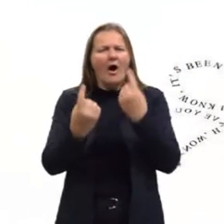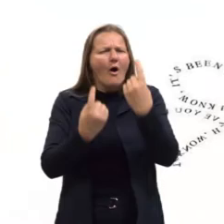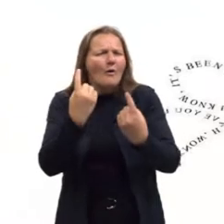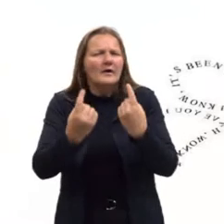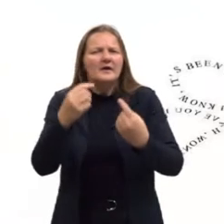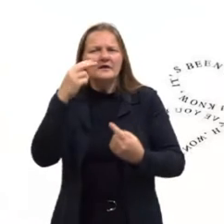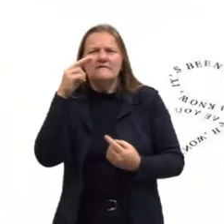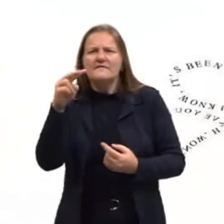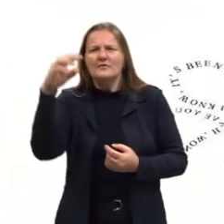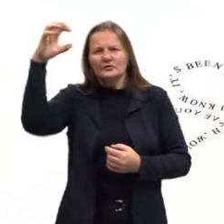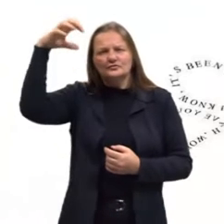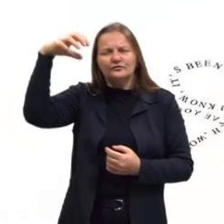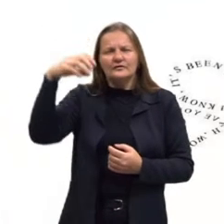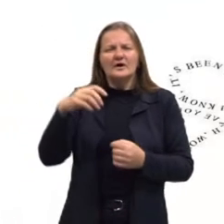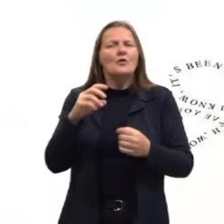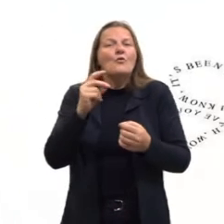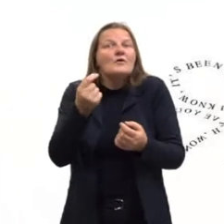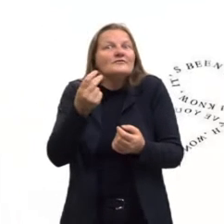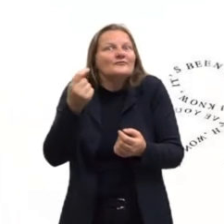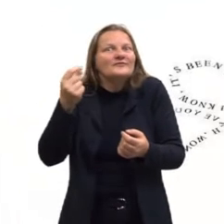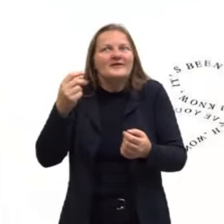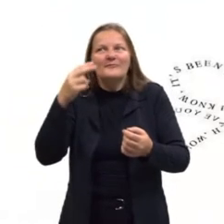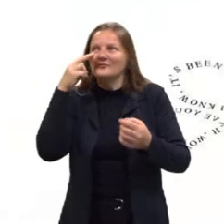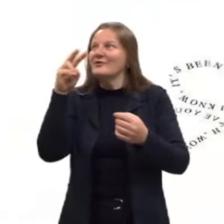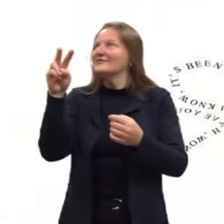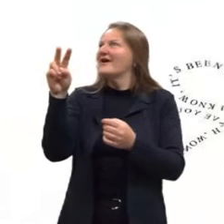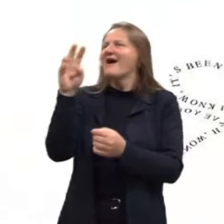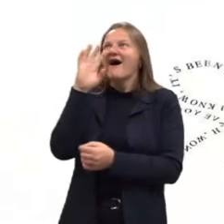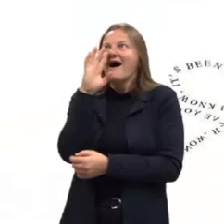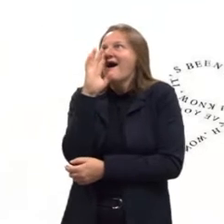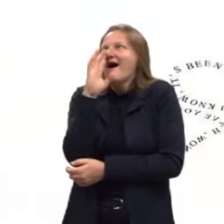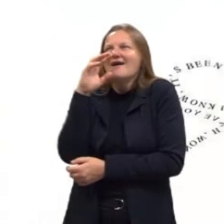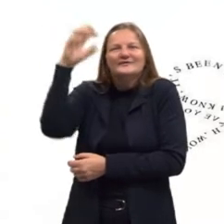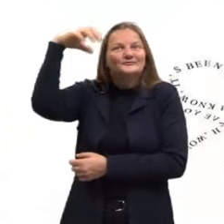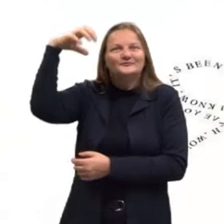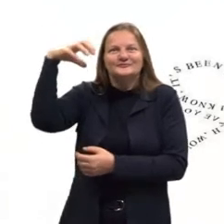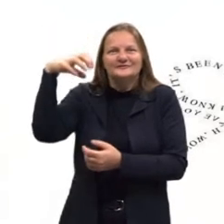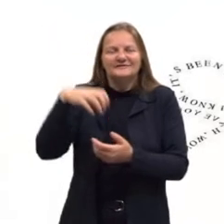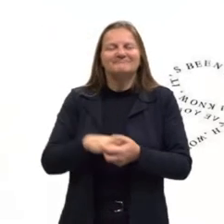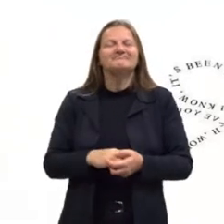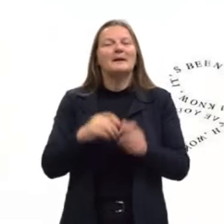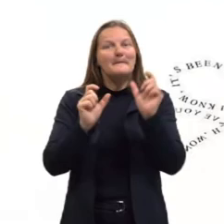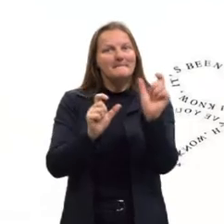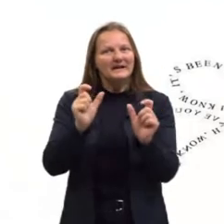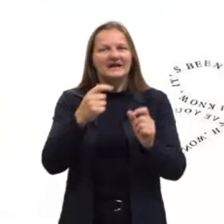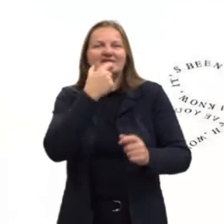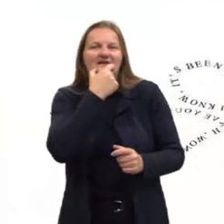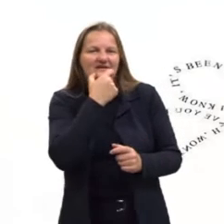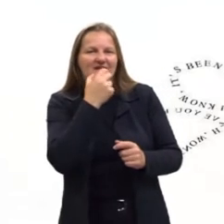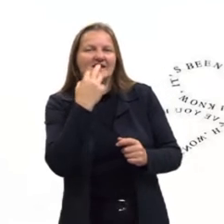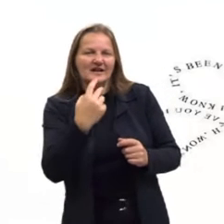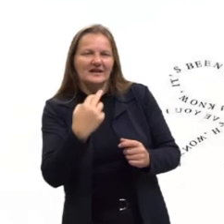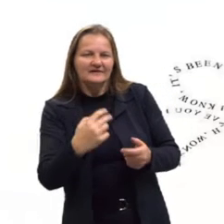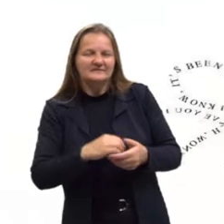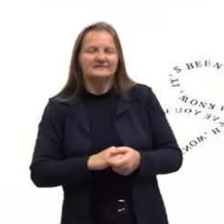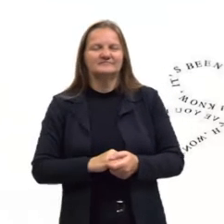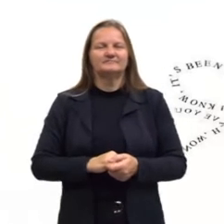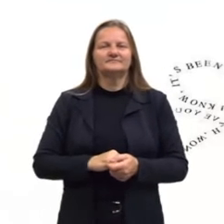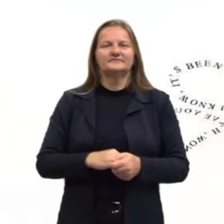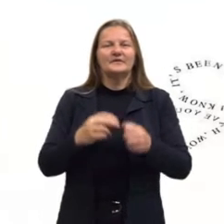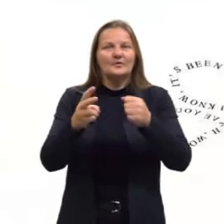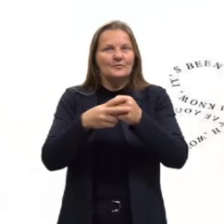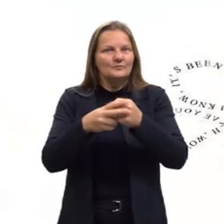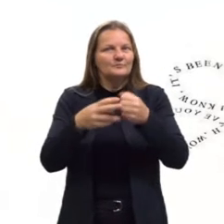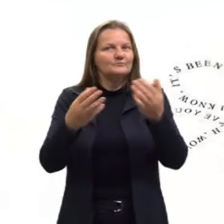viu a chuva quanto tempo faz que a gente tem visto a chuva então nós vamos trabalhar um pouquinho com esse tempo ver Oi